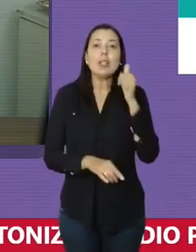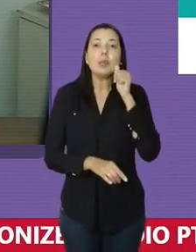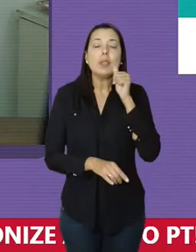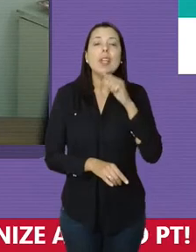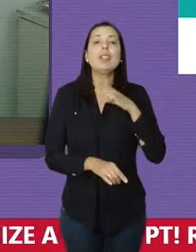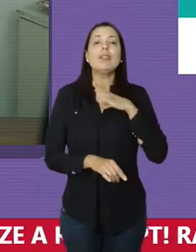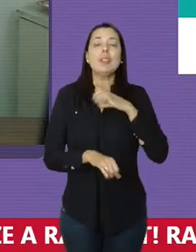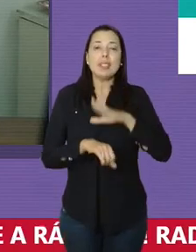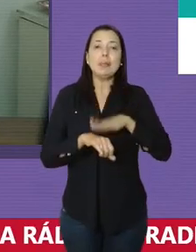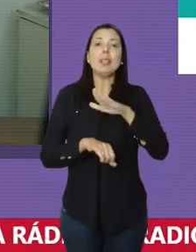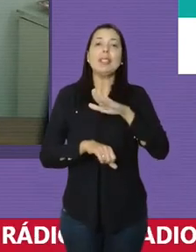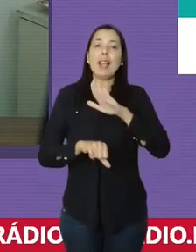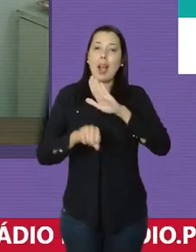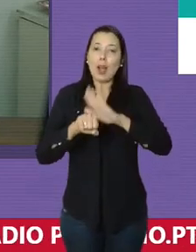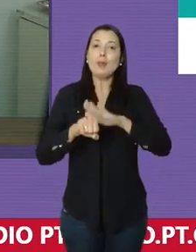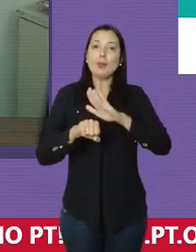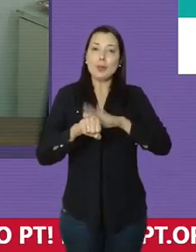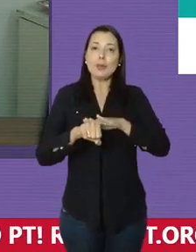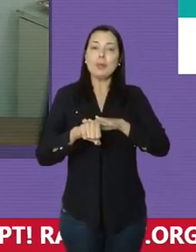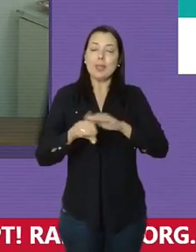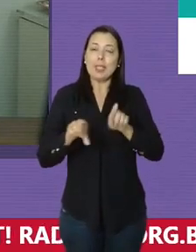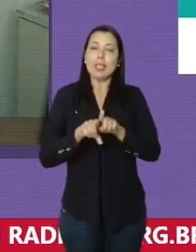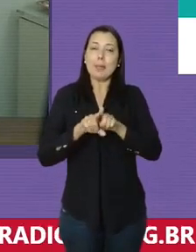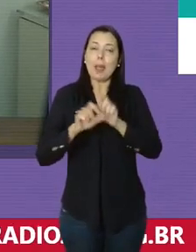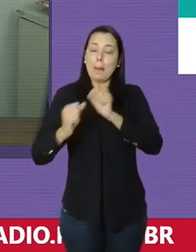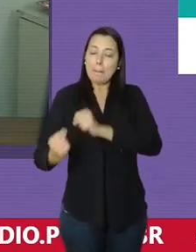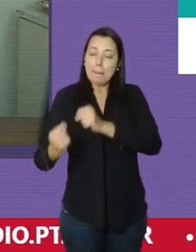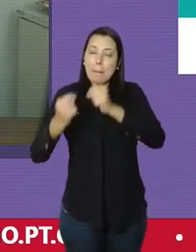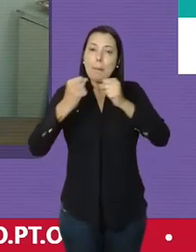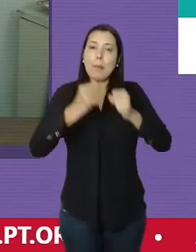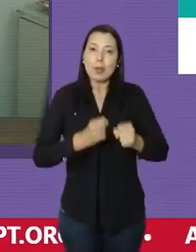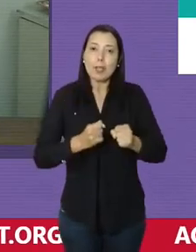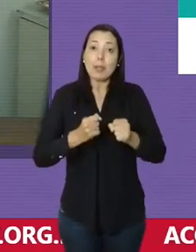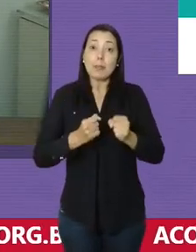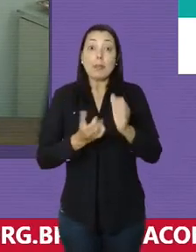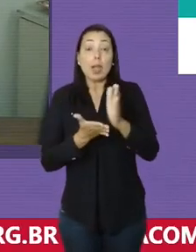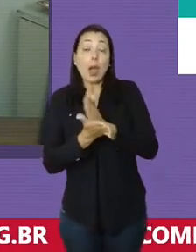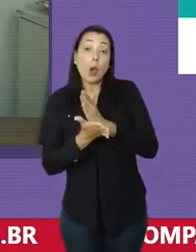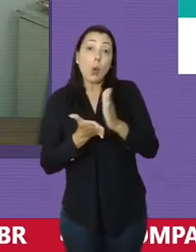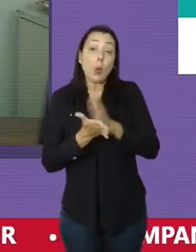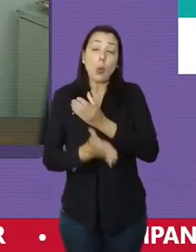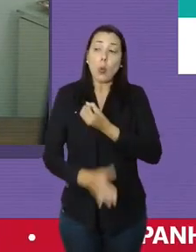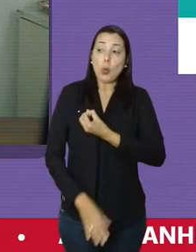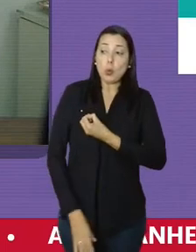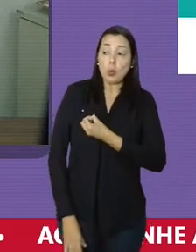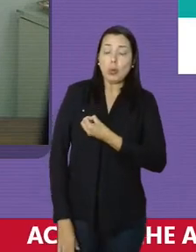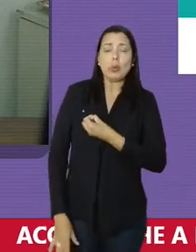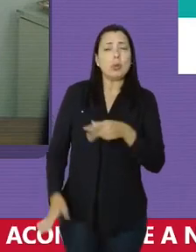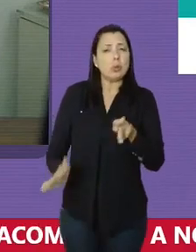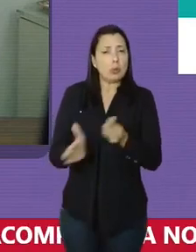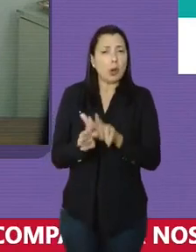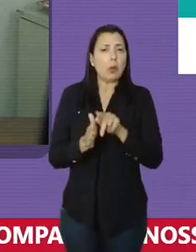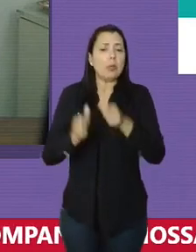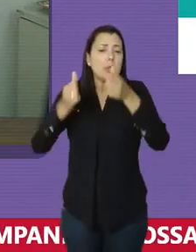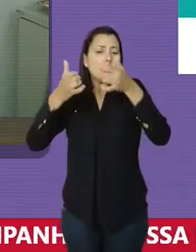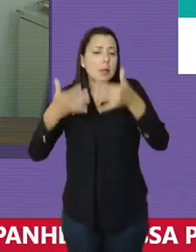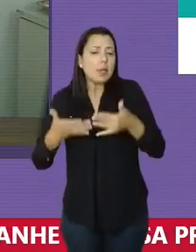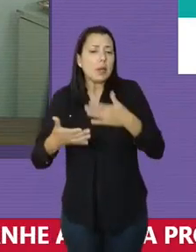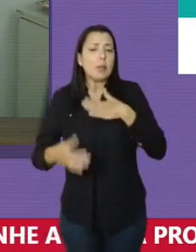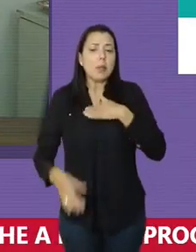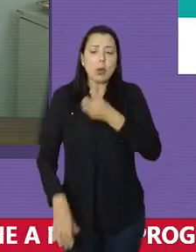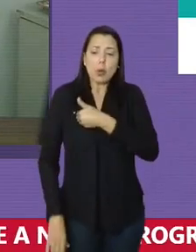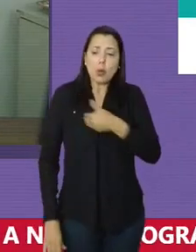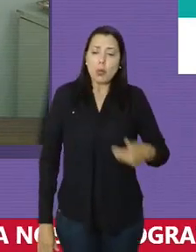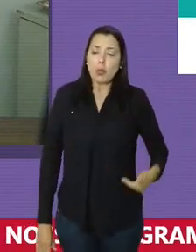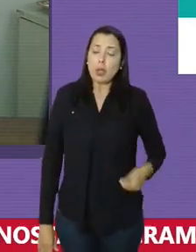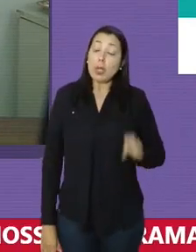tivessem mais autonomia e mais poder. Alguns números falam por si. Sob o meu governo e